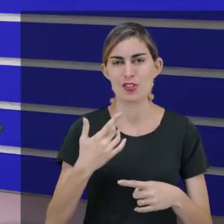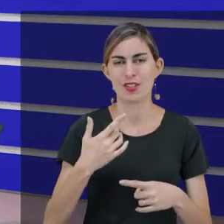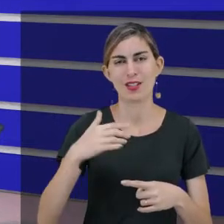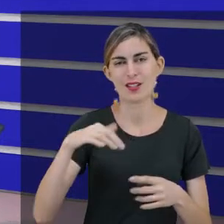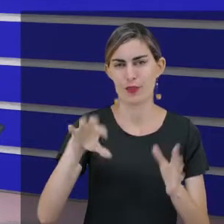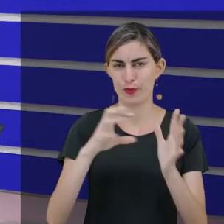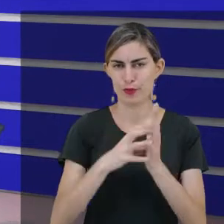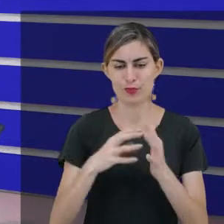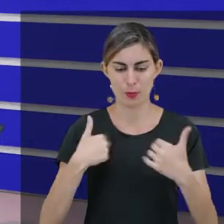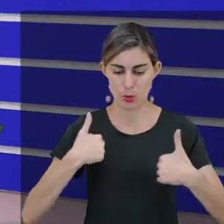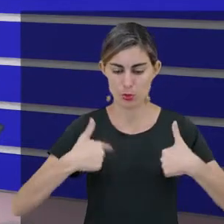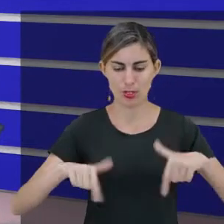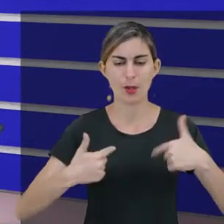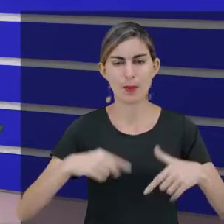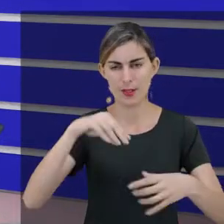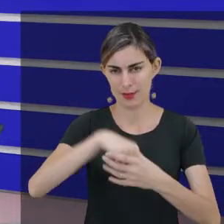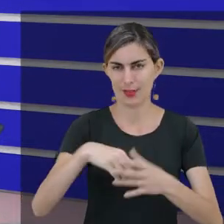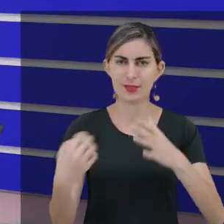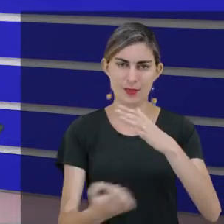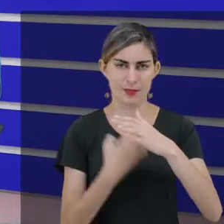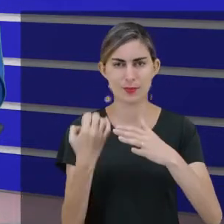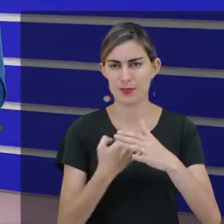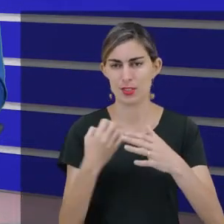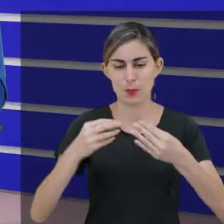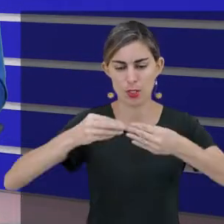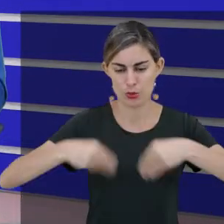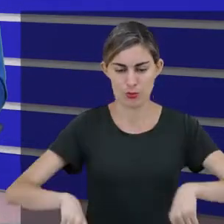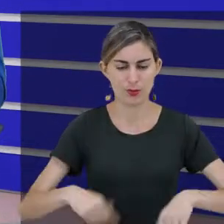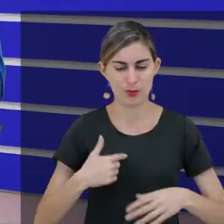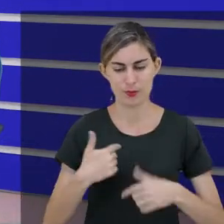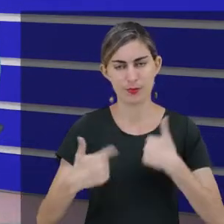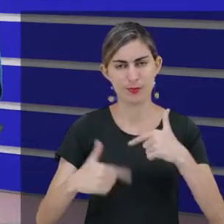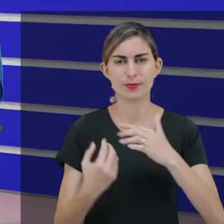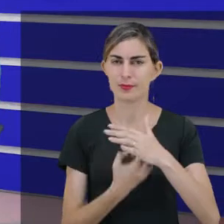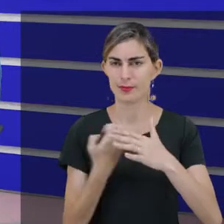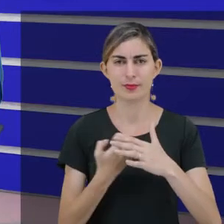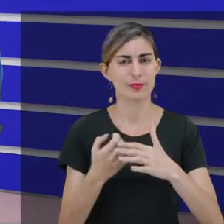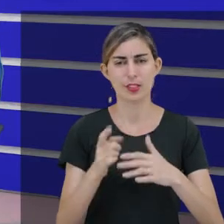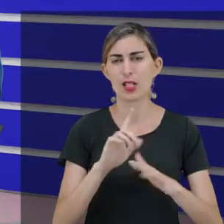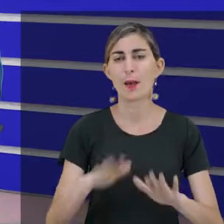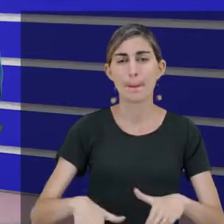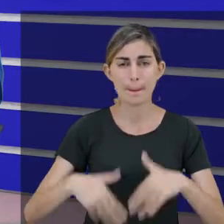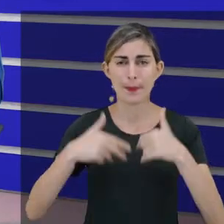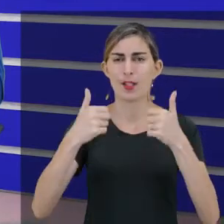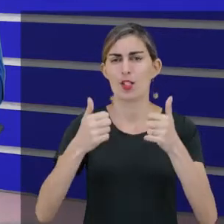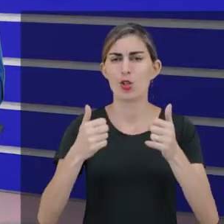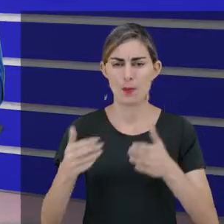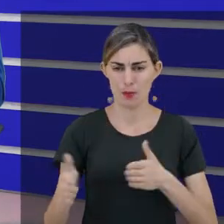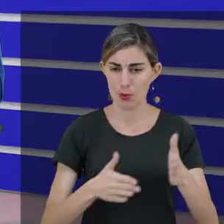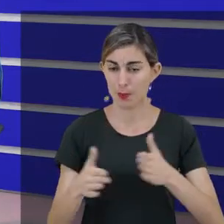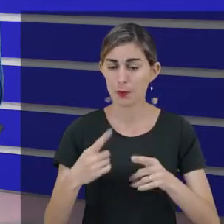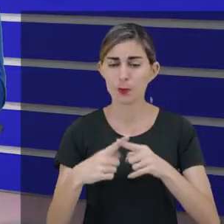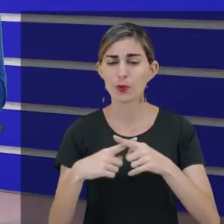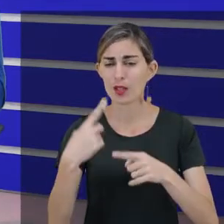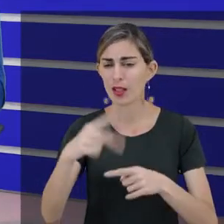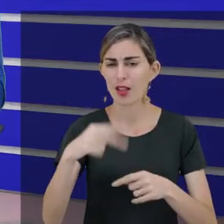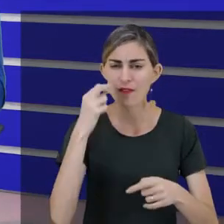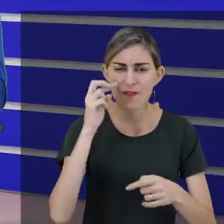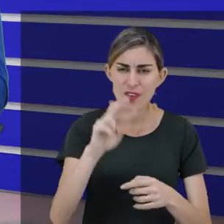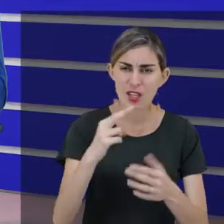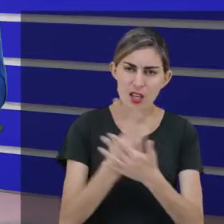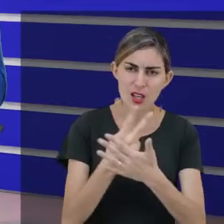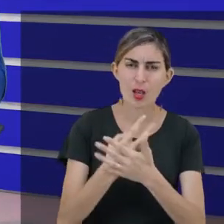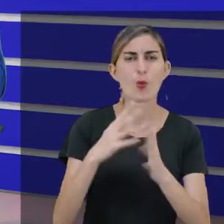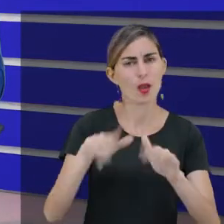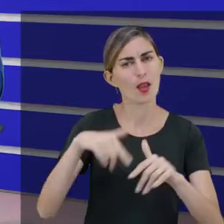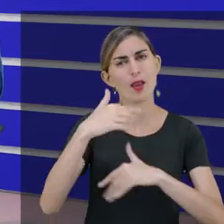própria empresa. Não tenha medo de não conformidade. A não conformidade, ela é o melhor momento que a empresa tem, porque é ali que ela cresce. Né? O